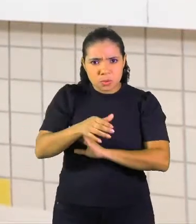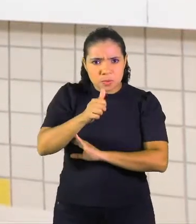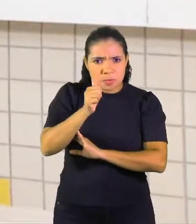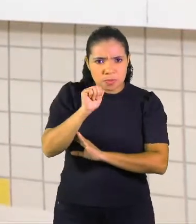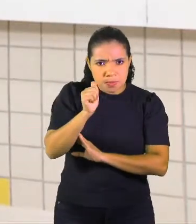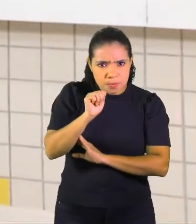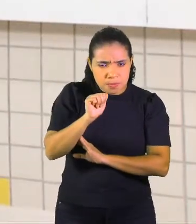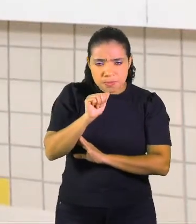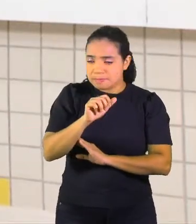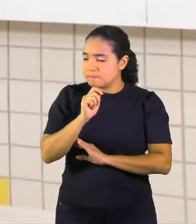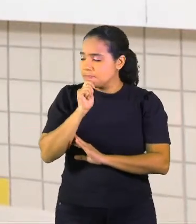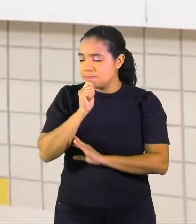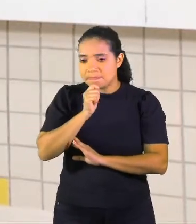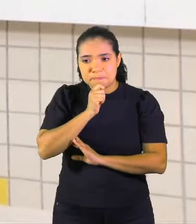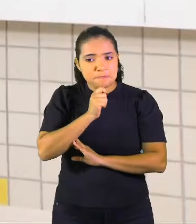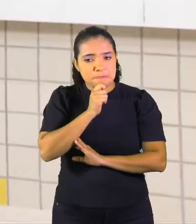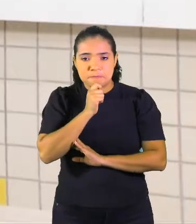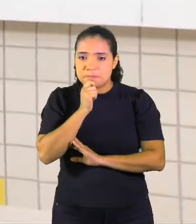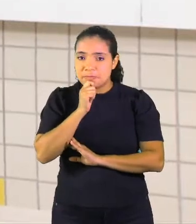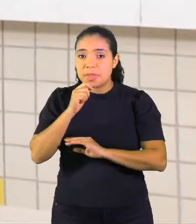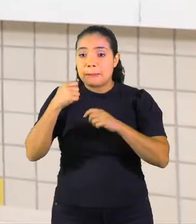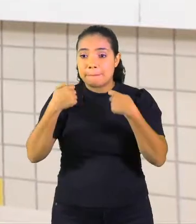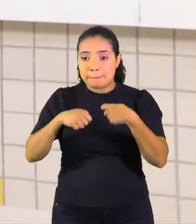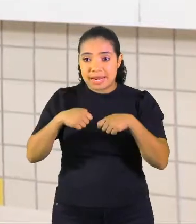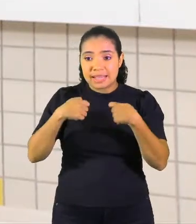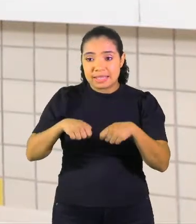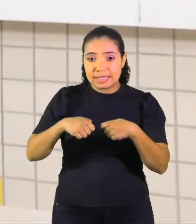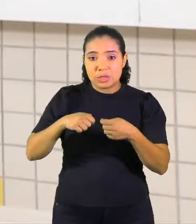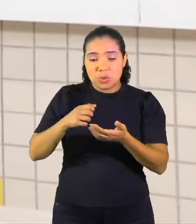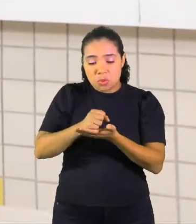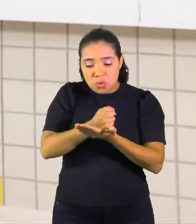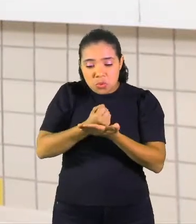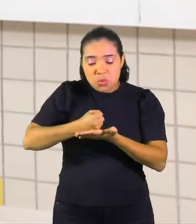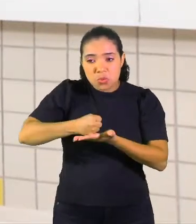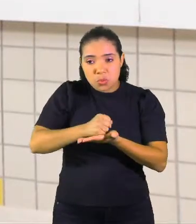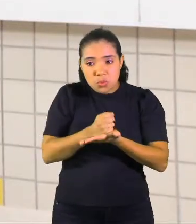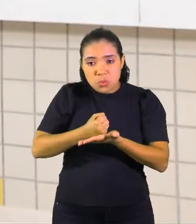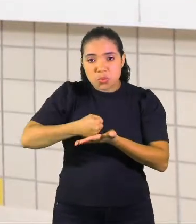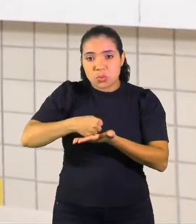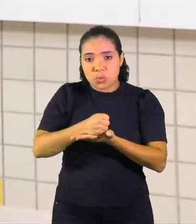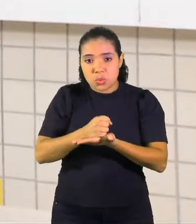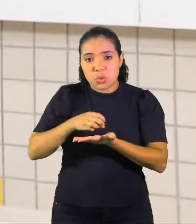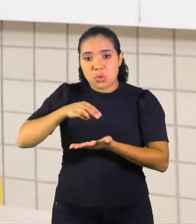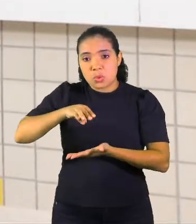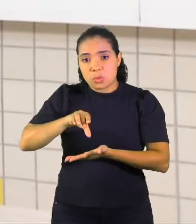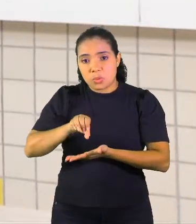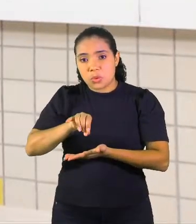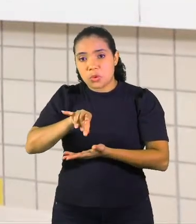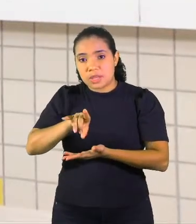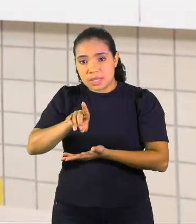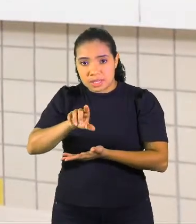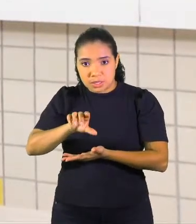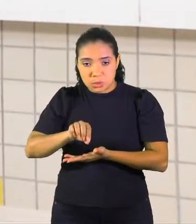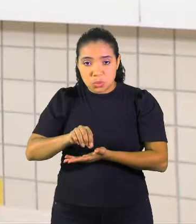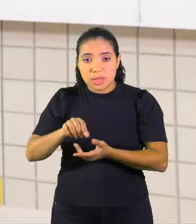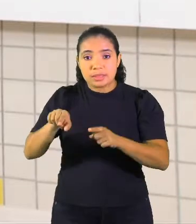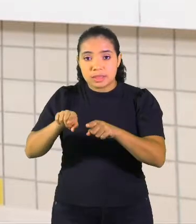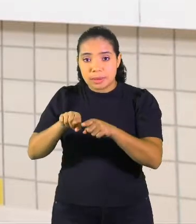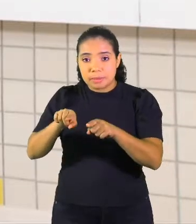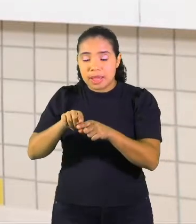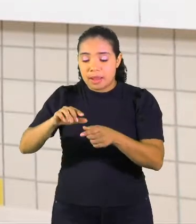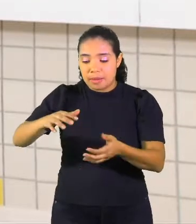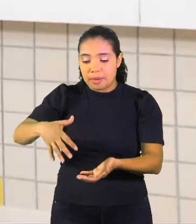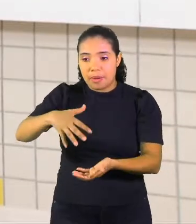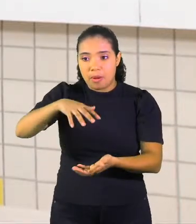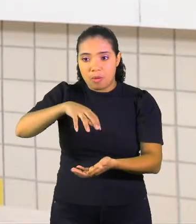não. Daqui ele ainda precisa ser moído e passado o nosso café, empacotado,